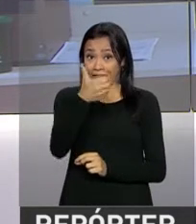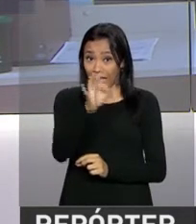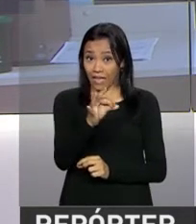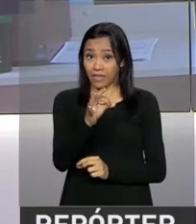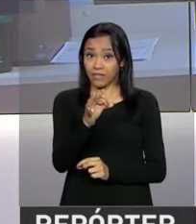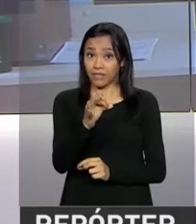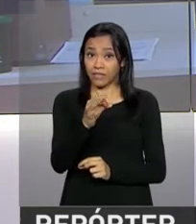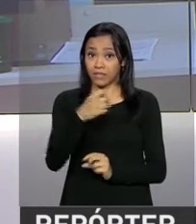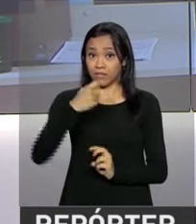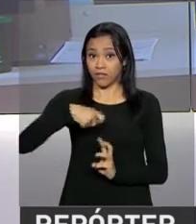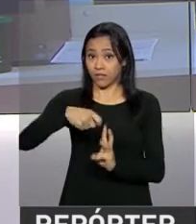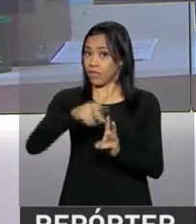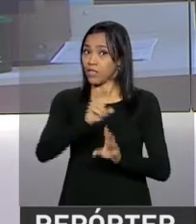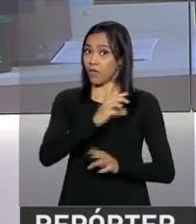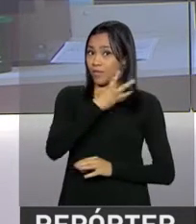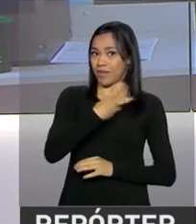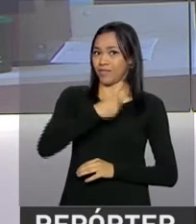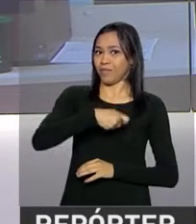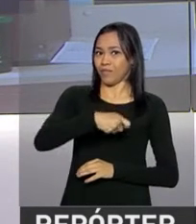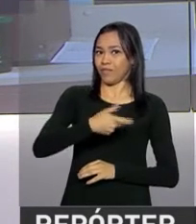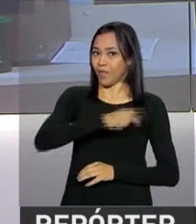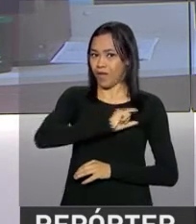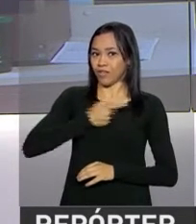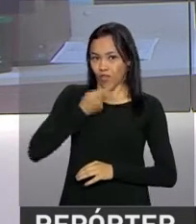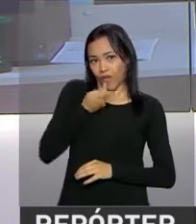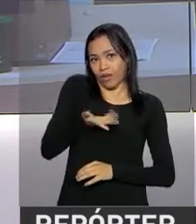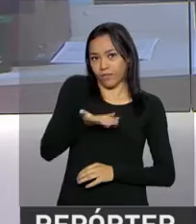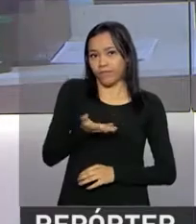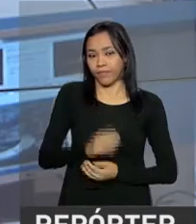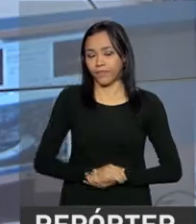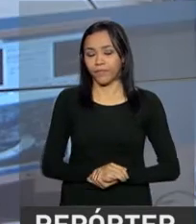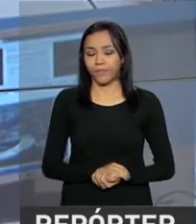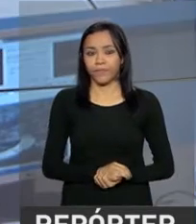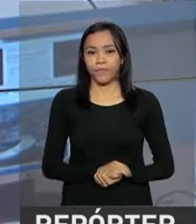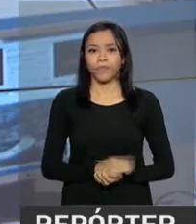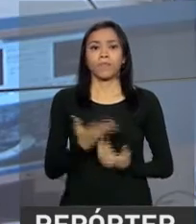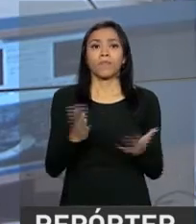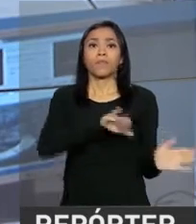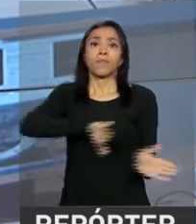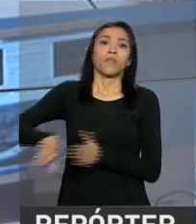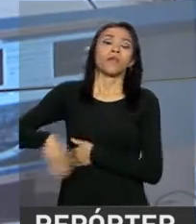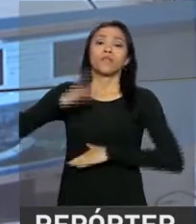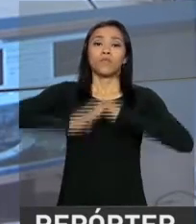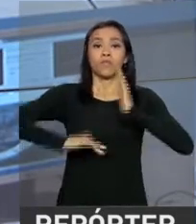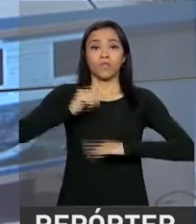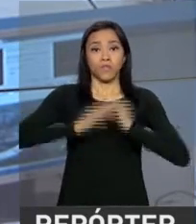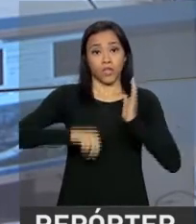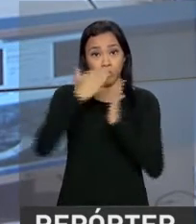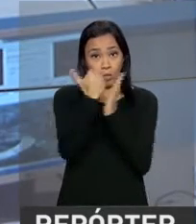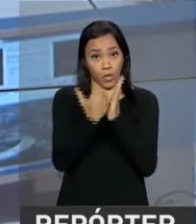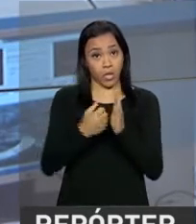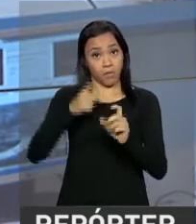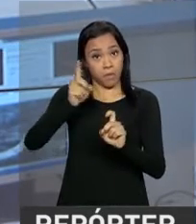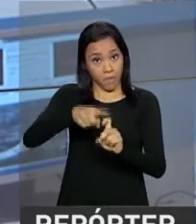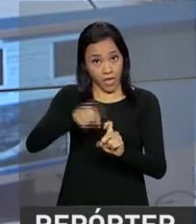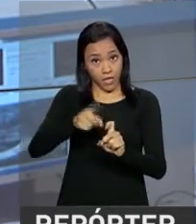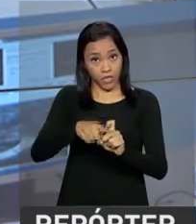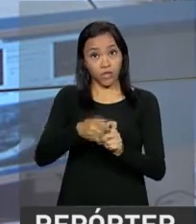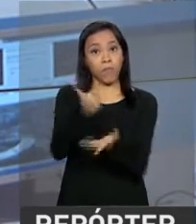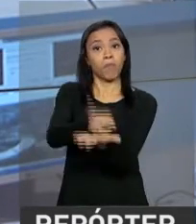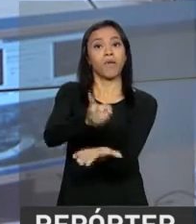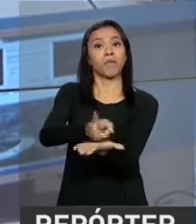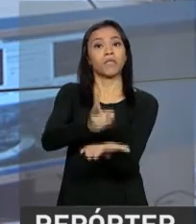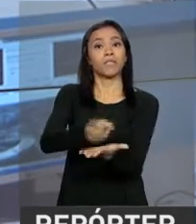10 trimestres e não 3 trimestres, como eu havia informado. Os profissionais do programa Mais Médicos vão poder permanecer